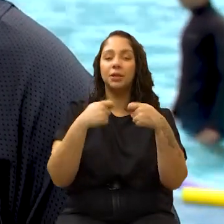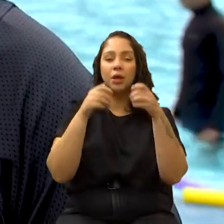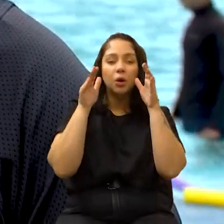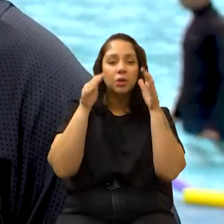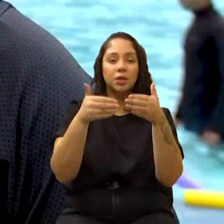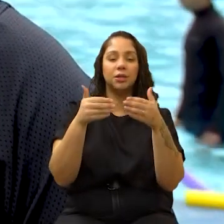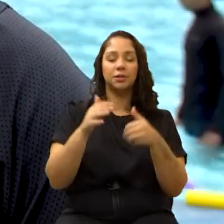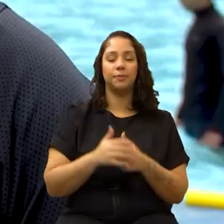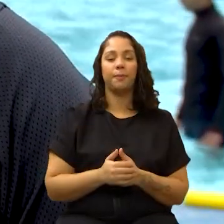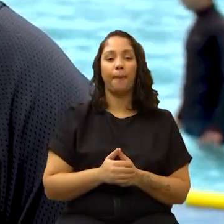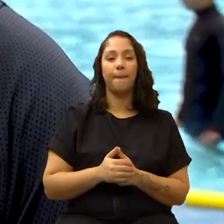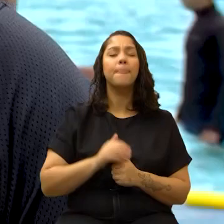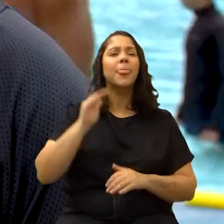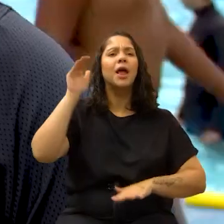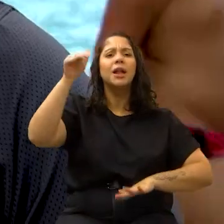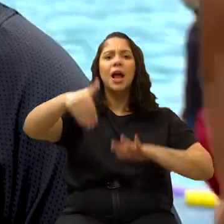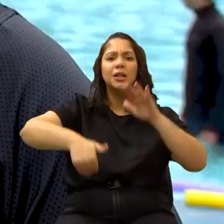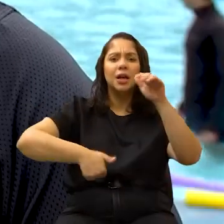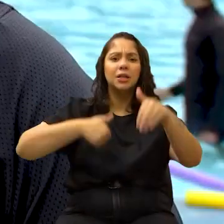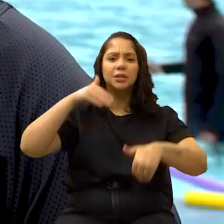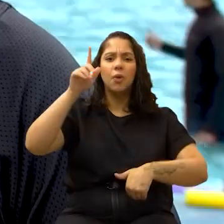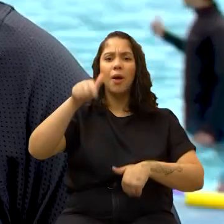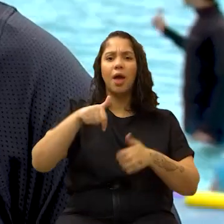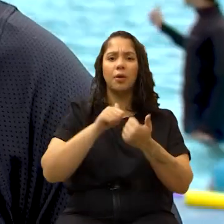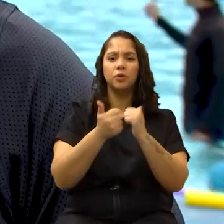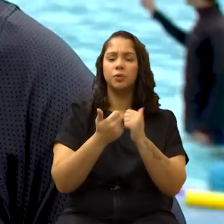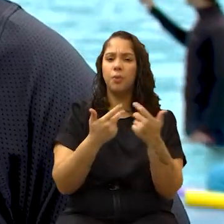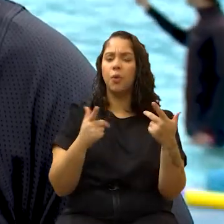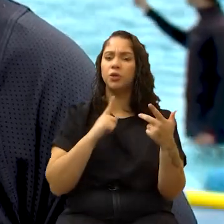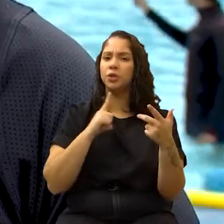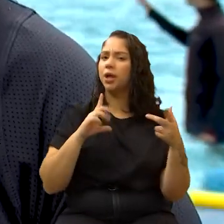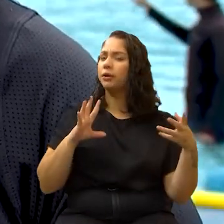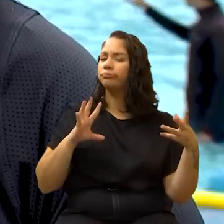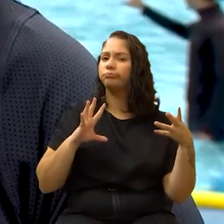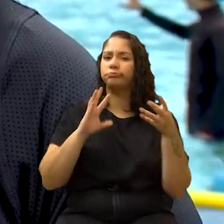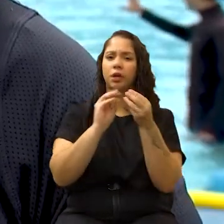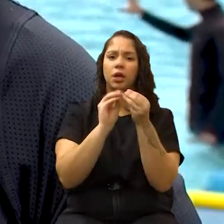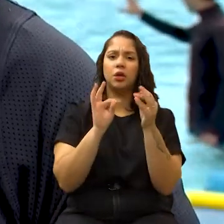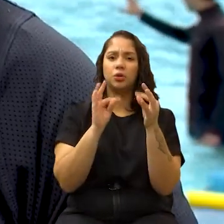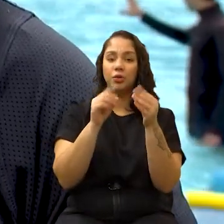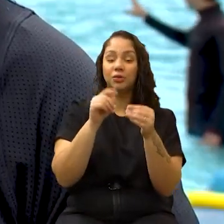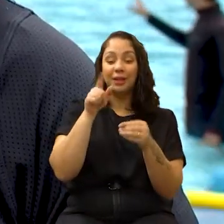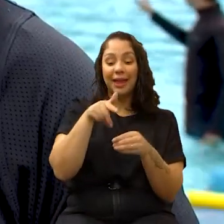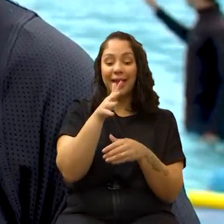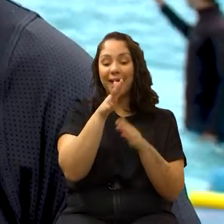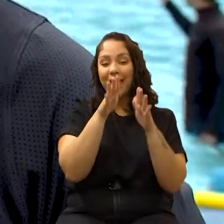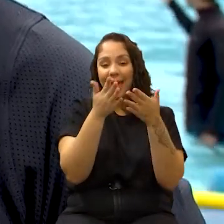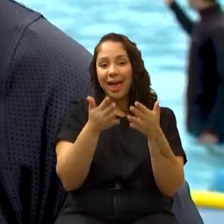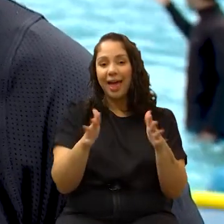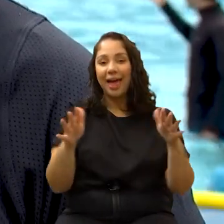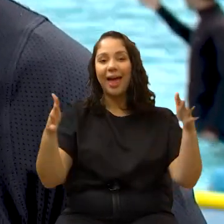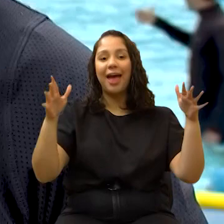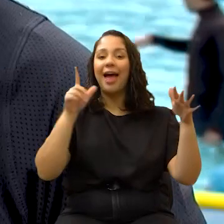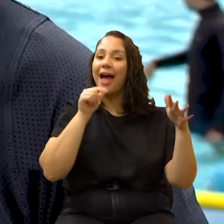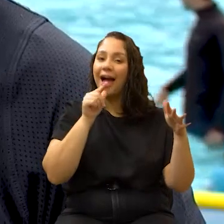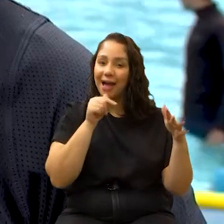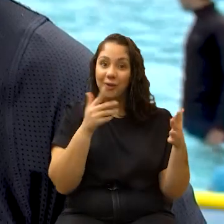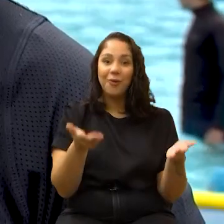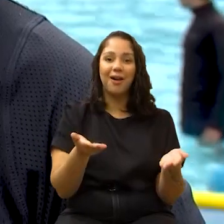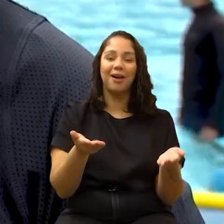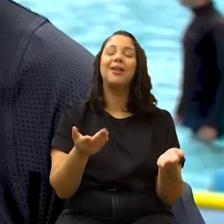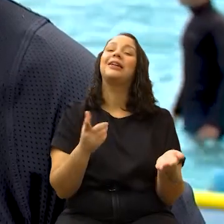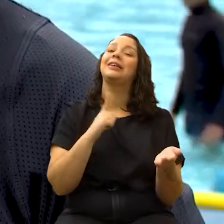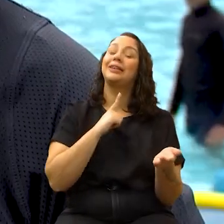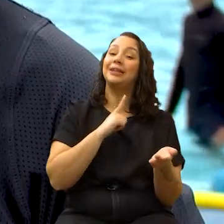que requer muita concentração. A natação é um dos esportes mais completos que tem. E ela é no meio líquido, que